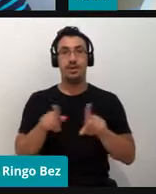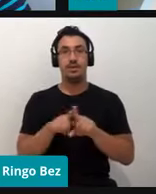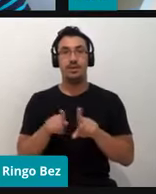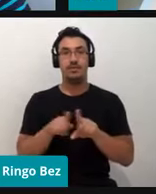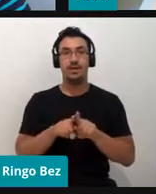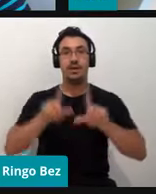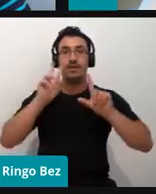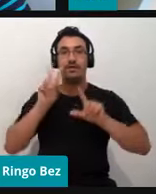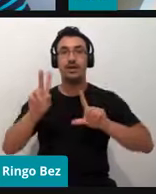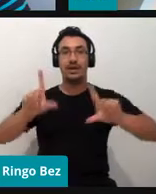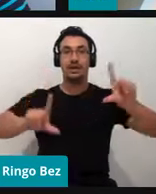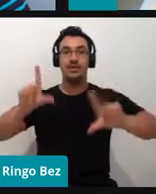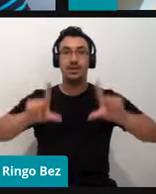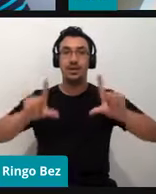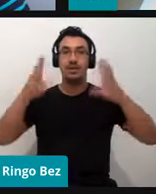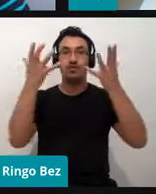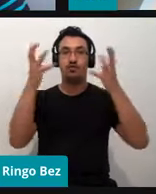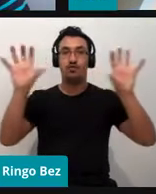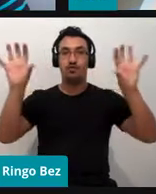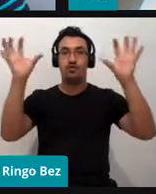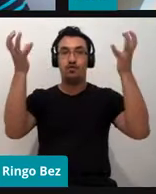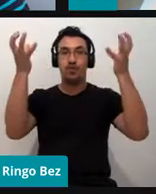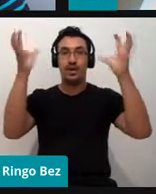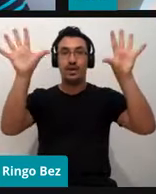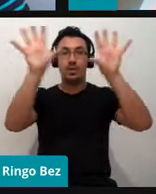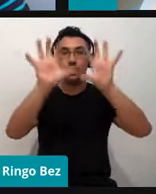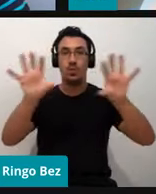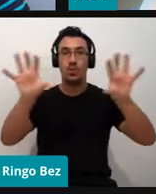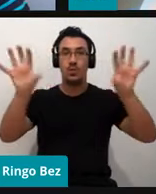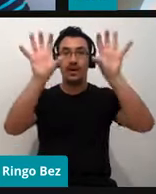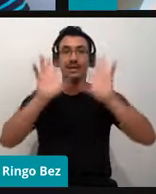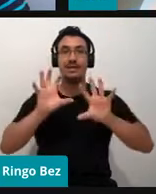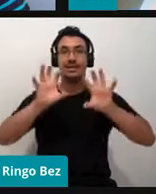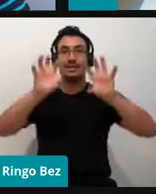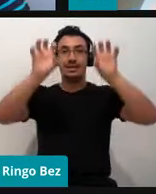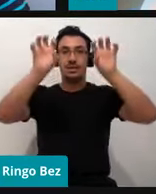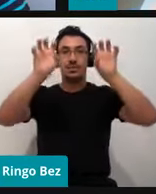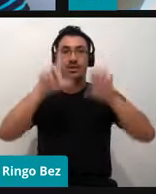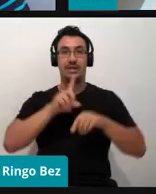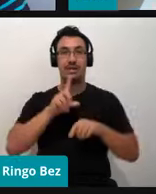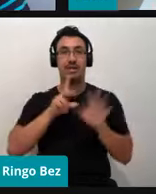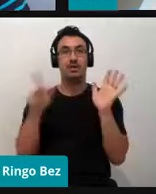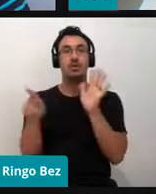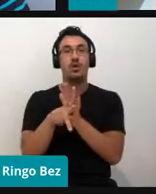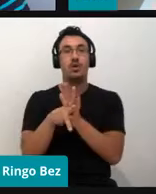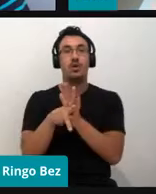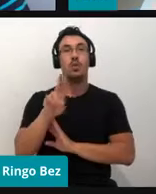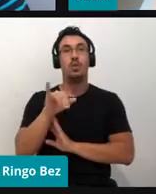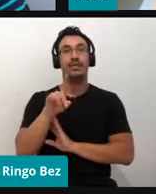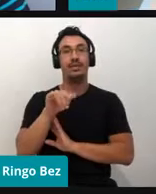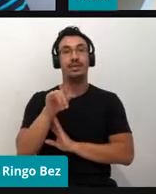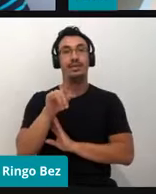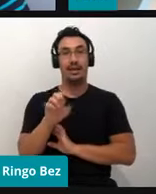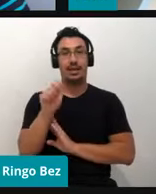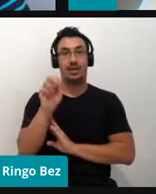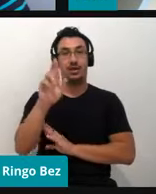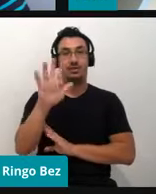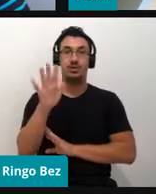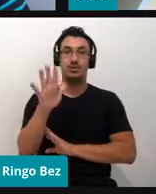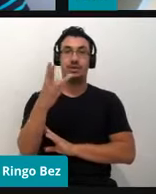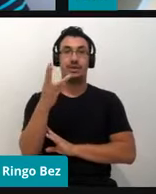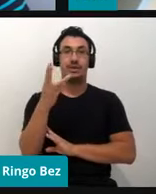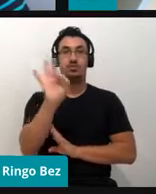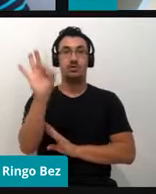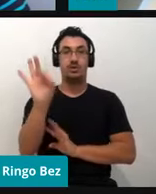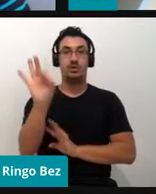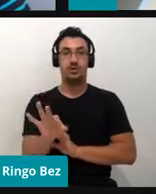massa de ar seco e alta pressão provocam umidade relativa do ar em torno de 30%, que é um